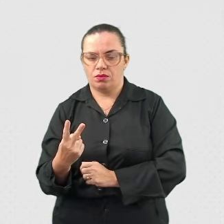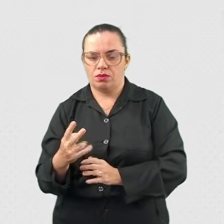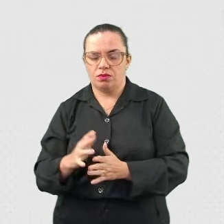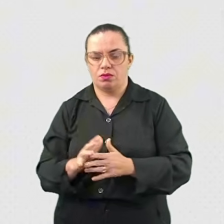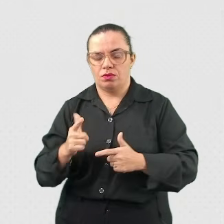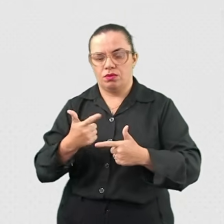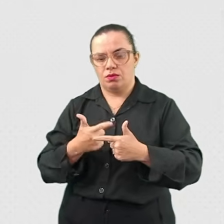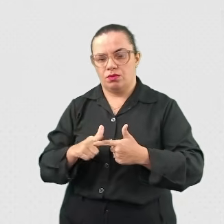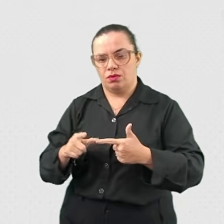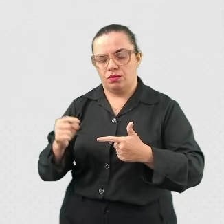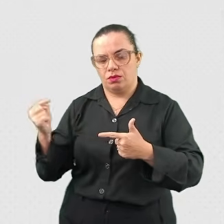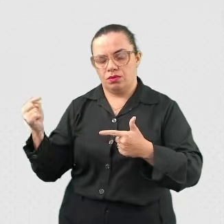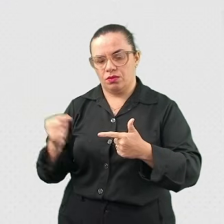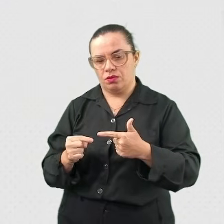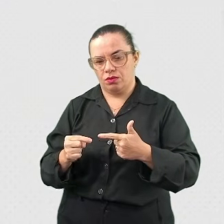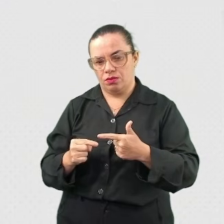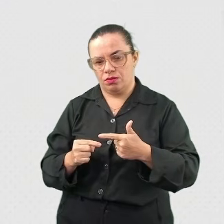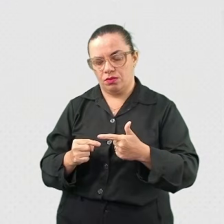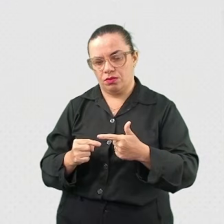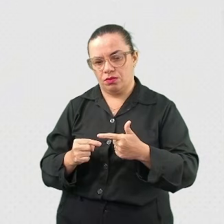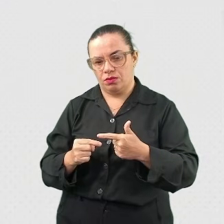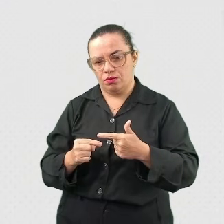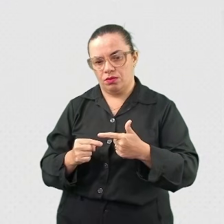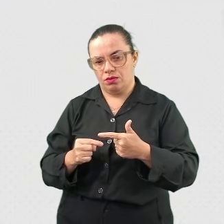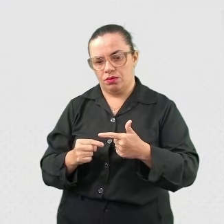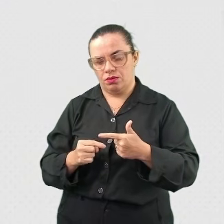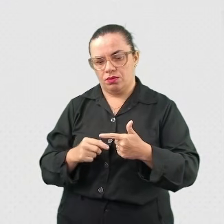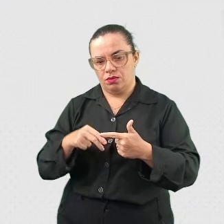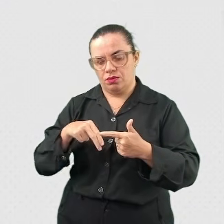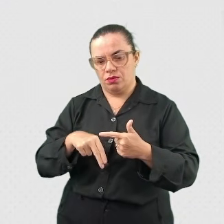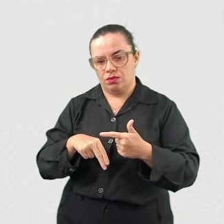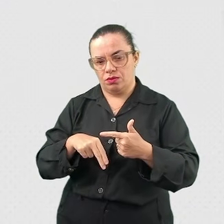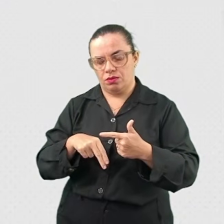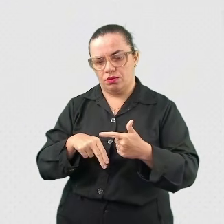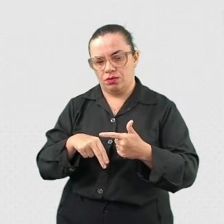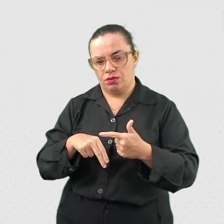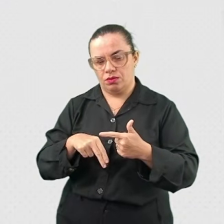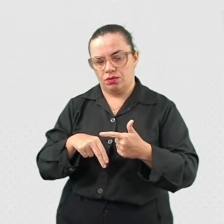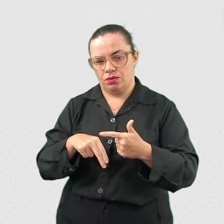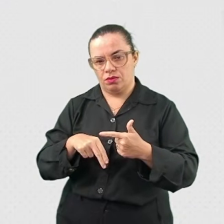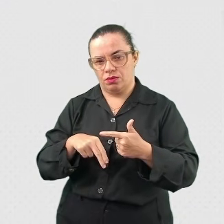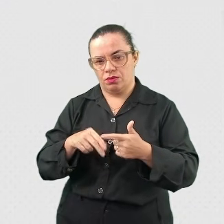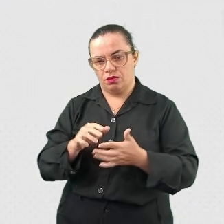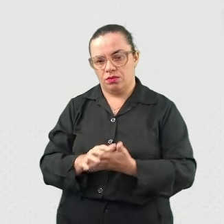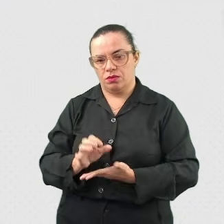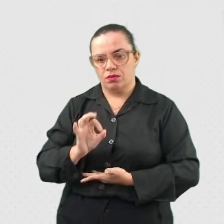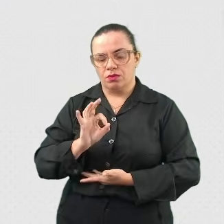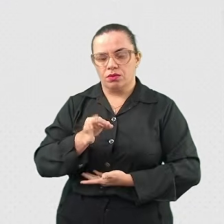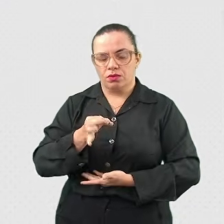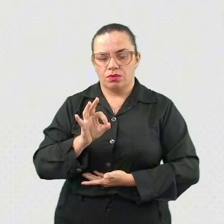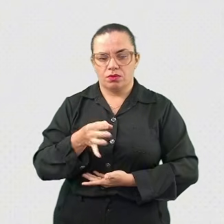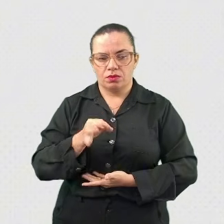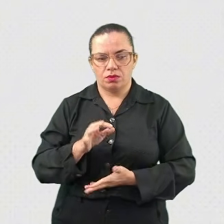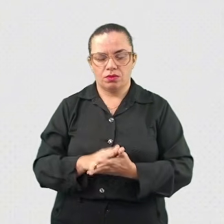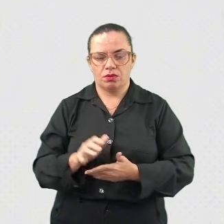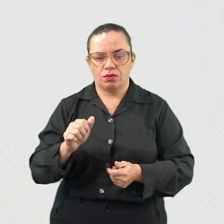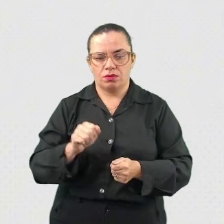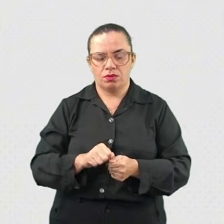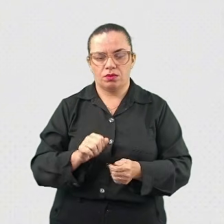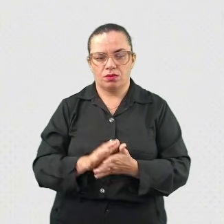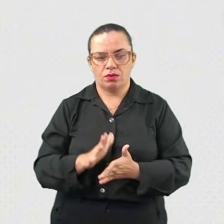vai dividir por N. Não é isso? Tá? Então, vamos fazer essa